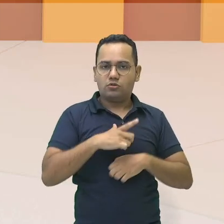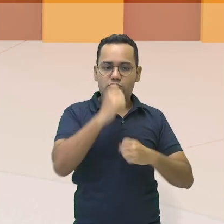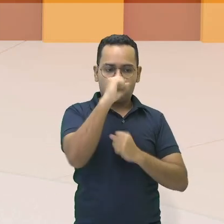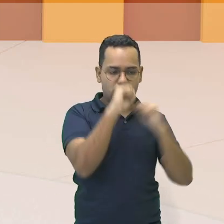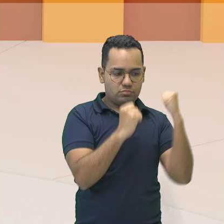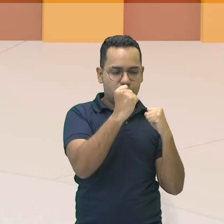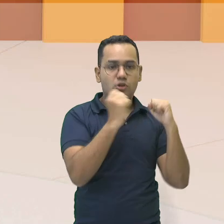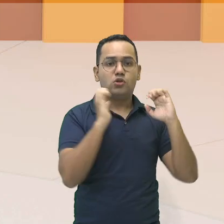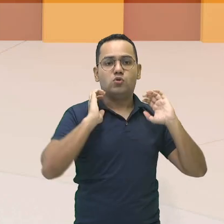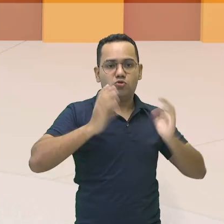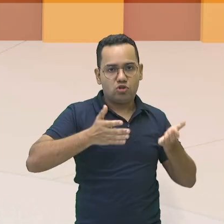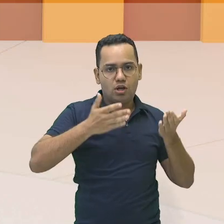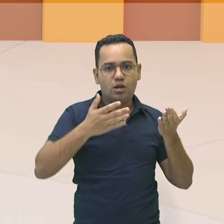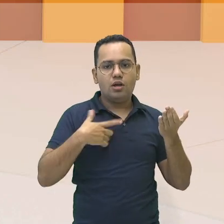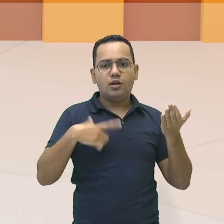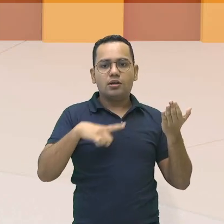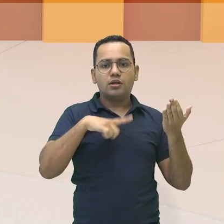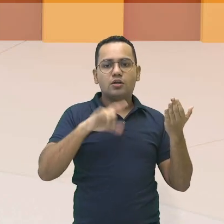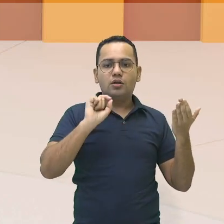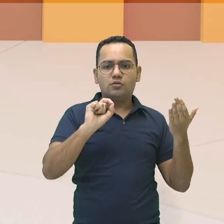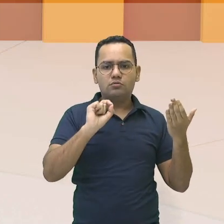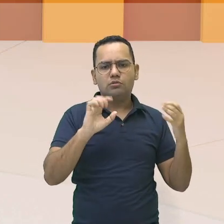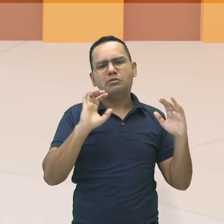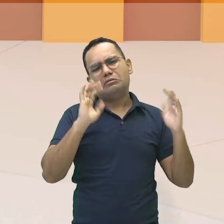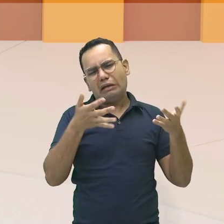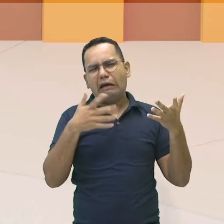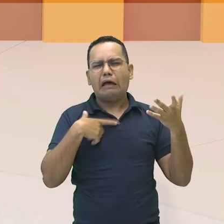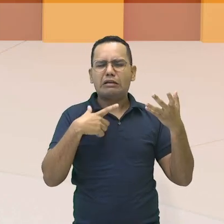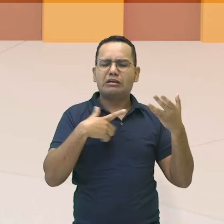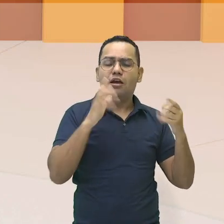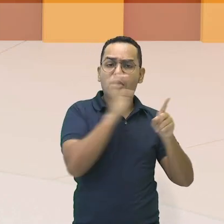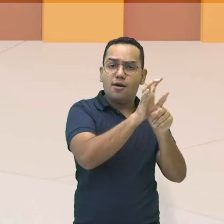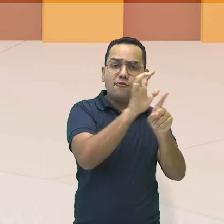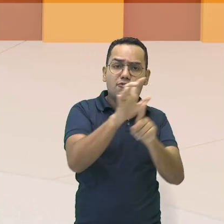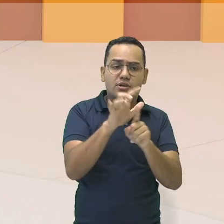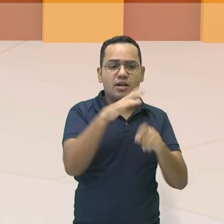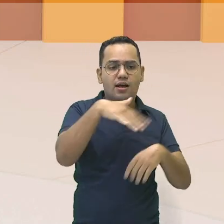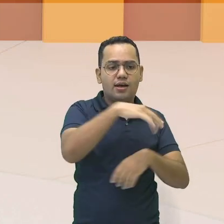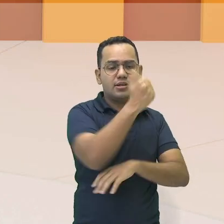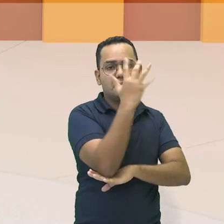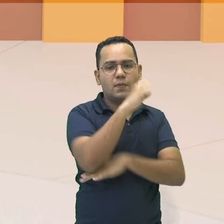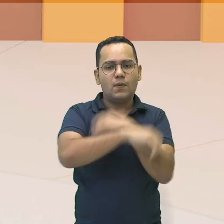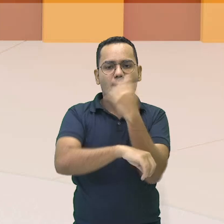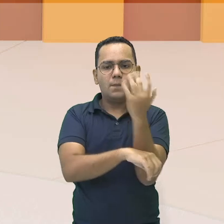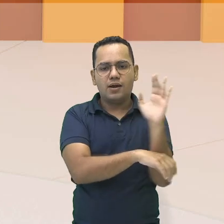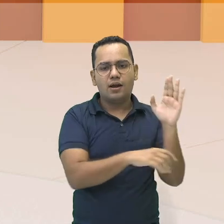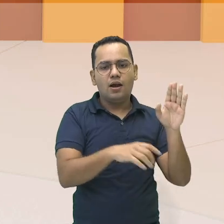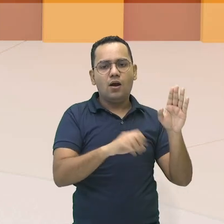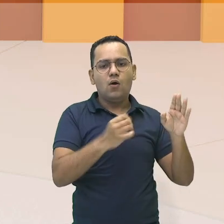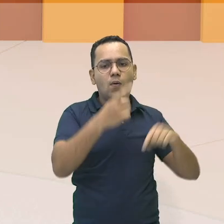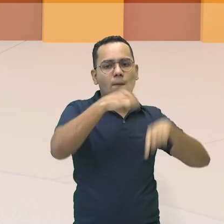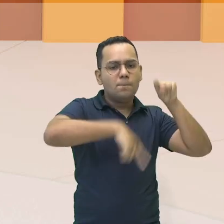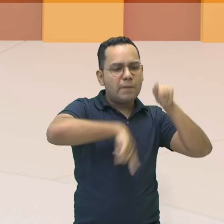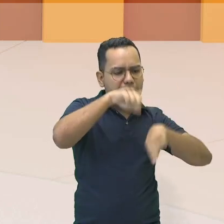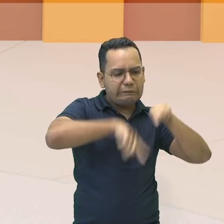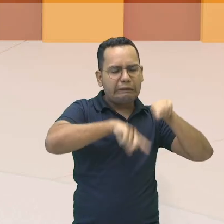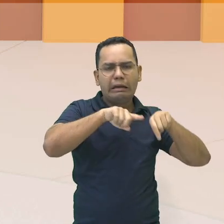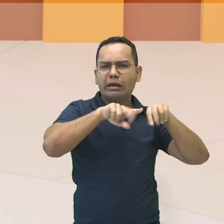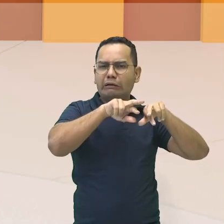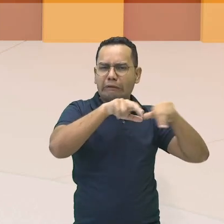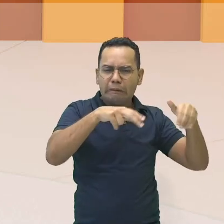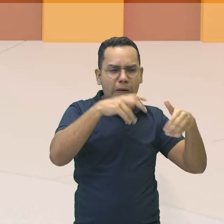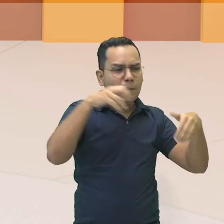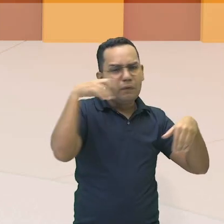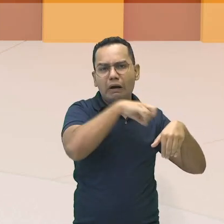ricos, que já tinham comprometido o meio ambiente com a atividade industrial, já tinham usado os recursos de forma desenfreada, os